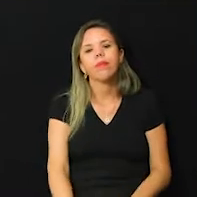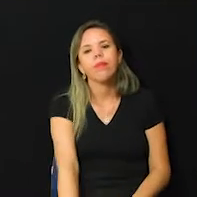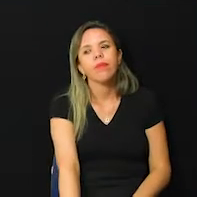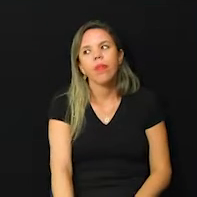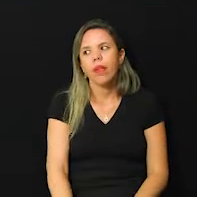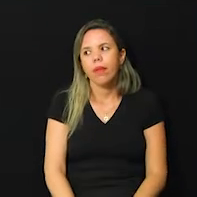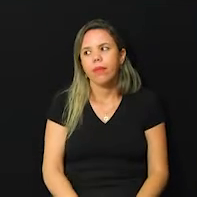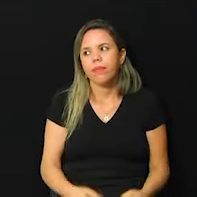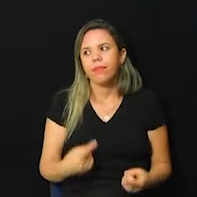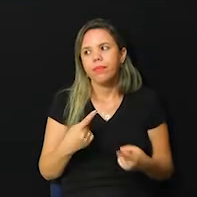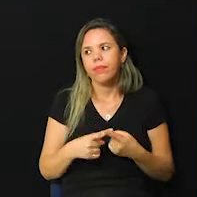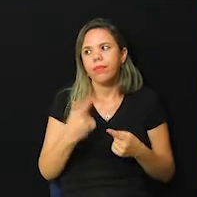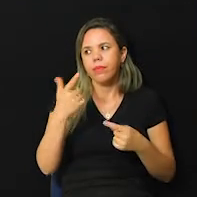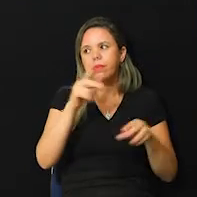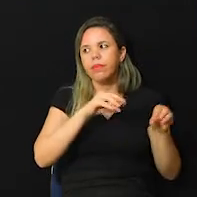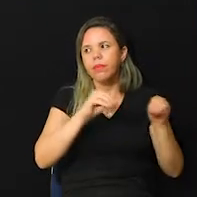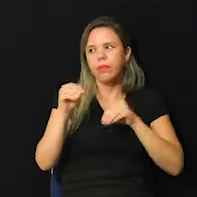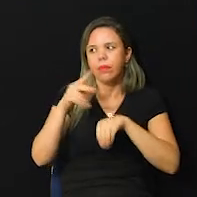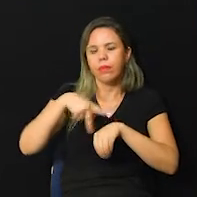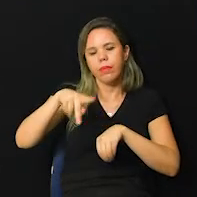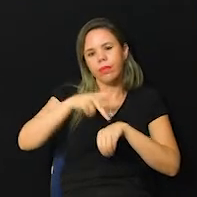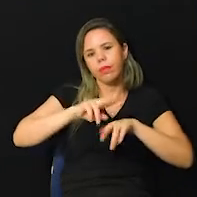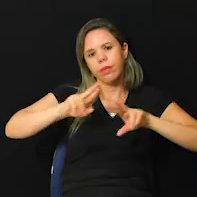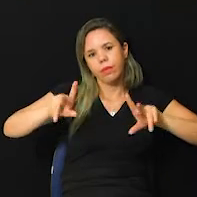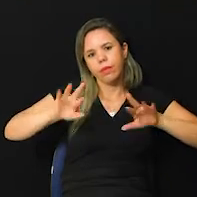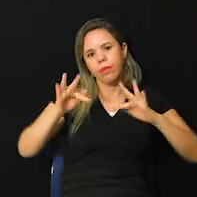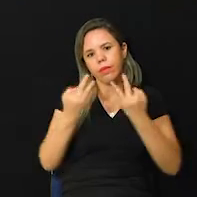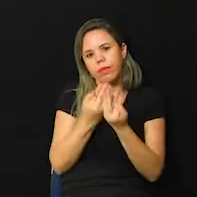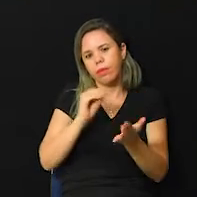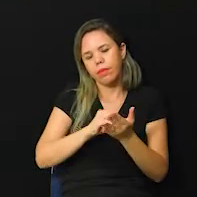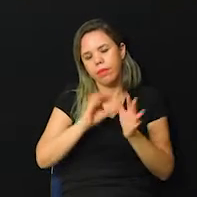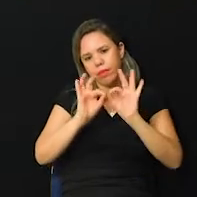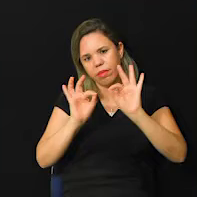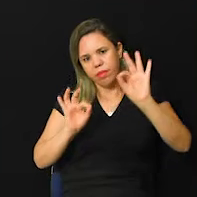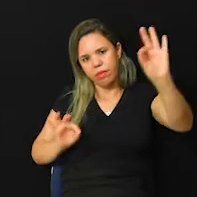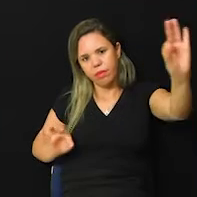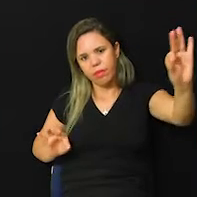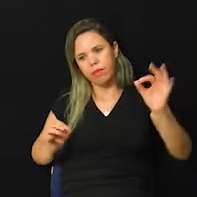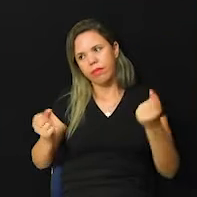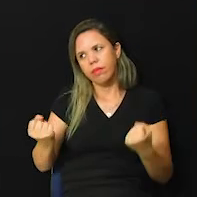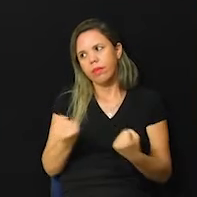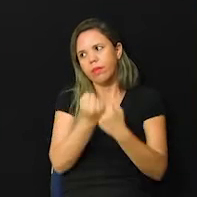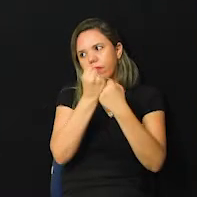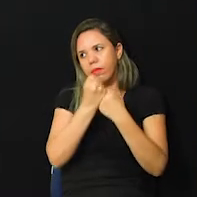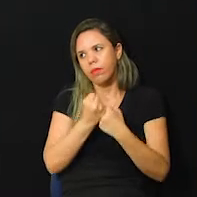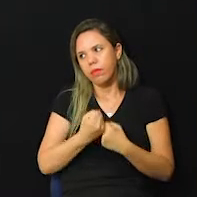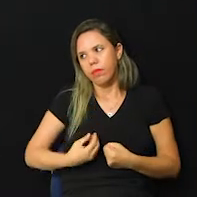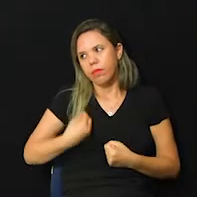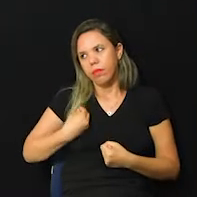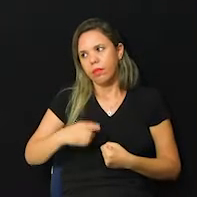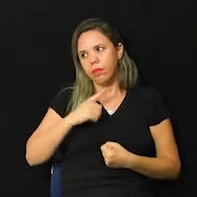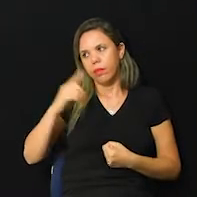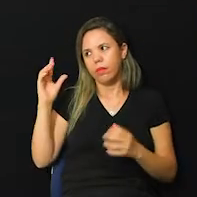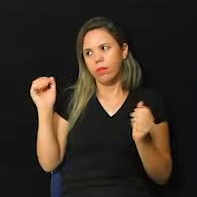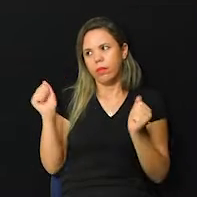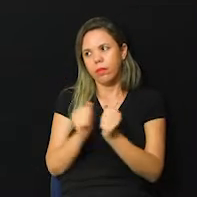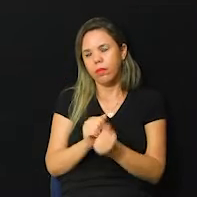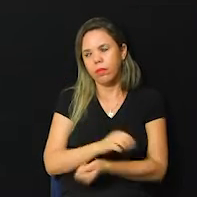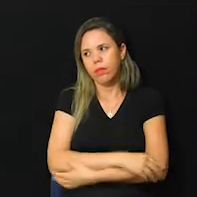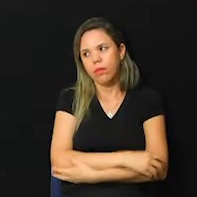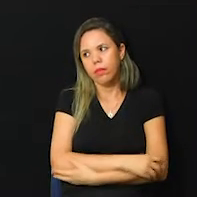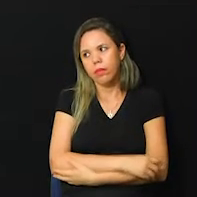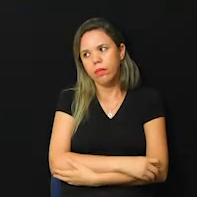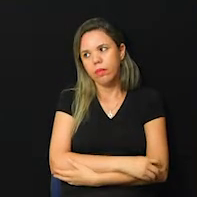porque a gente tem outro país tá sem a nossa família tem aquele suporte de toda uma vida que a gente teve